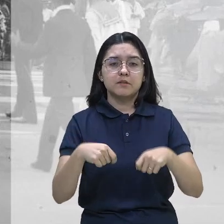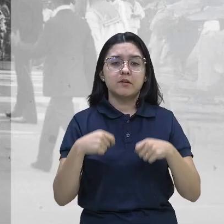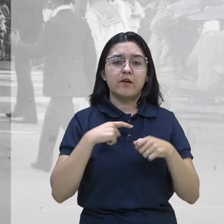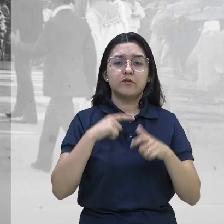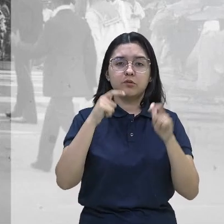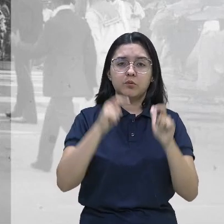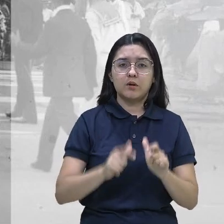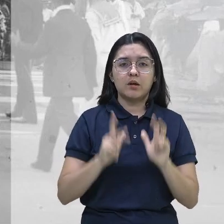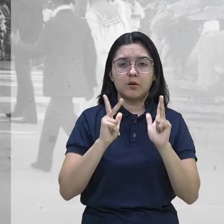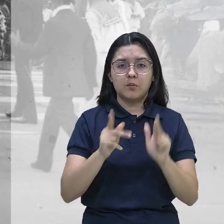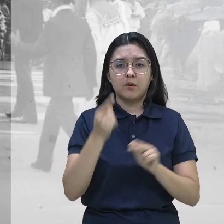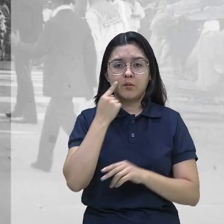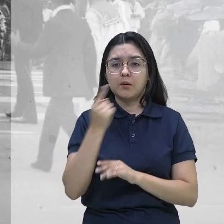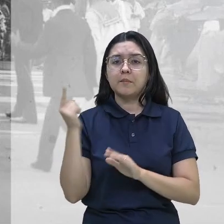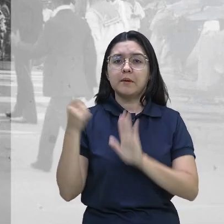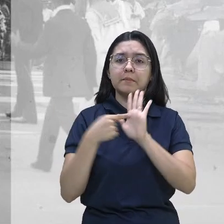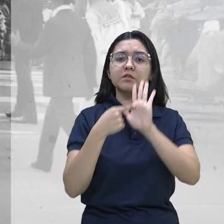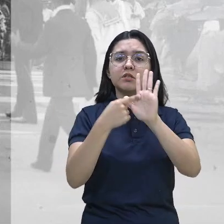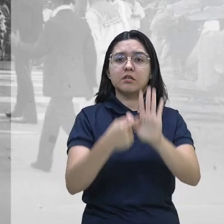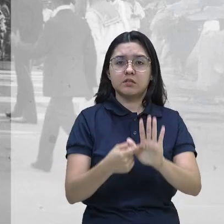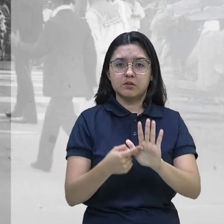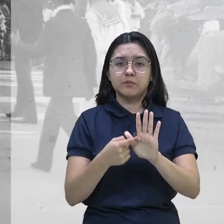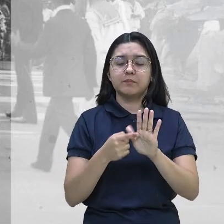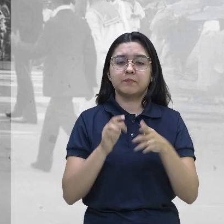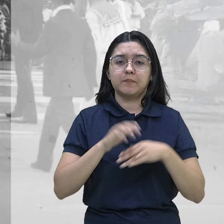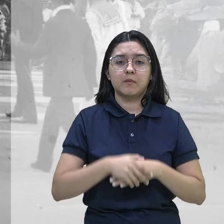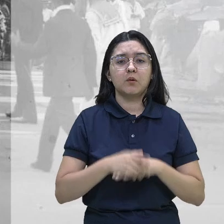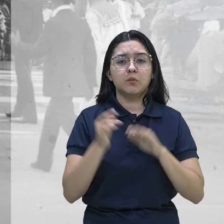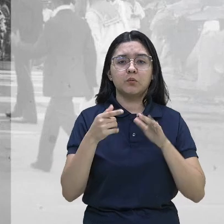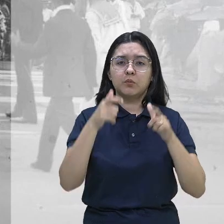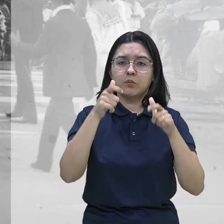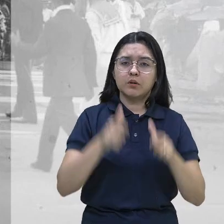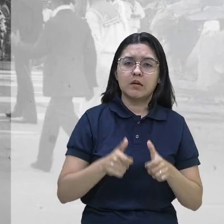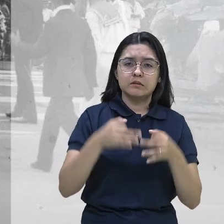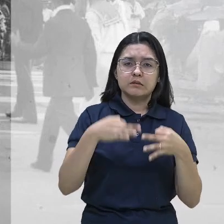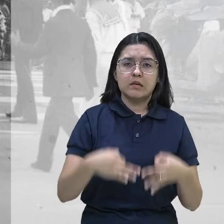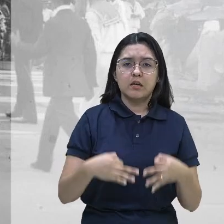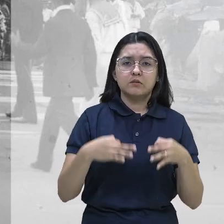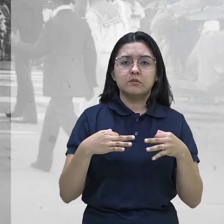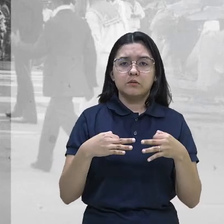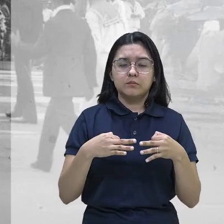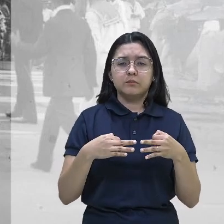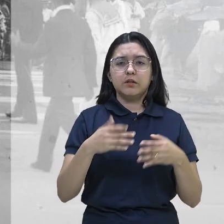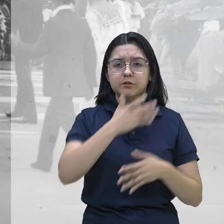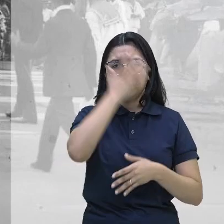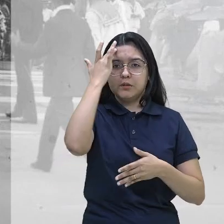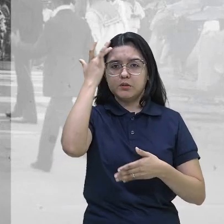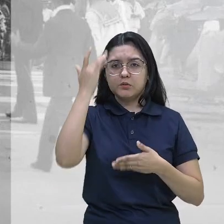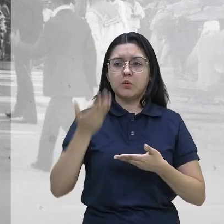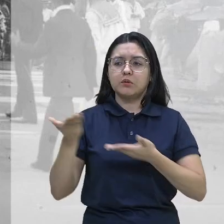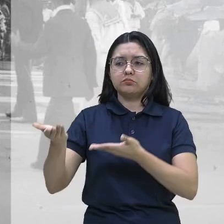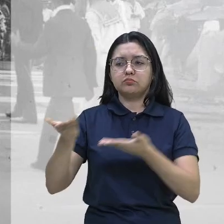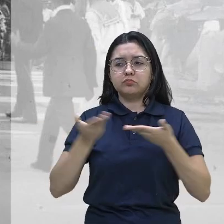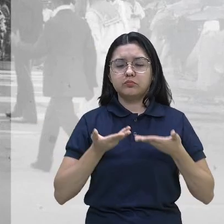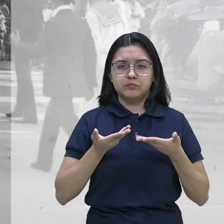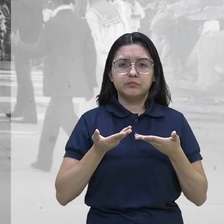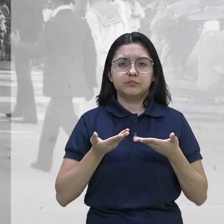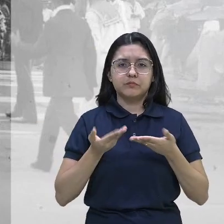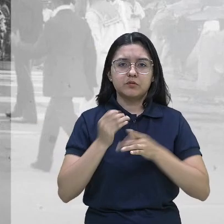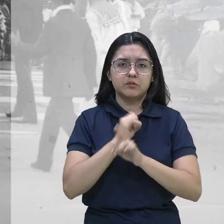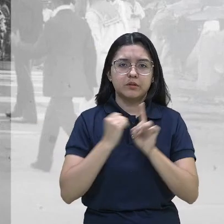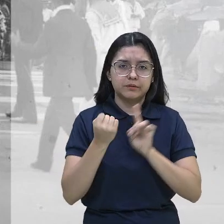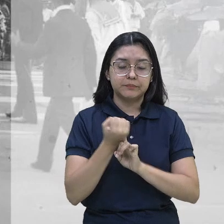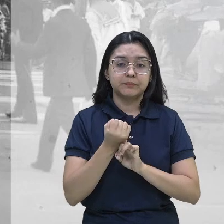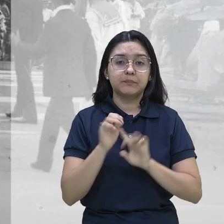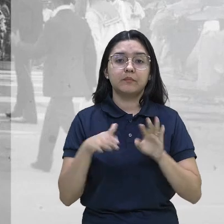esse para as apresentações cênicas, um espaço adequado, né, para receber aquela sociedade. E